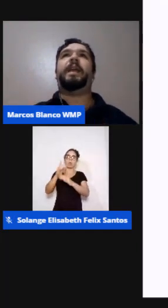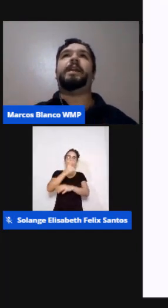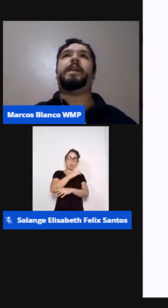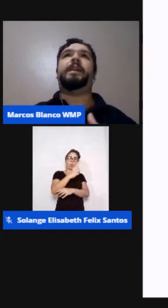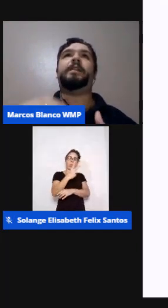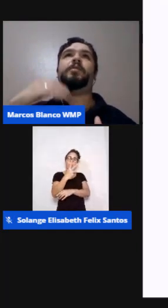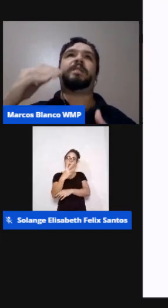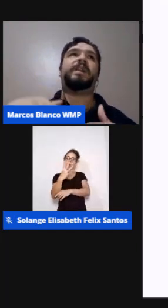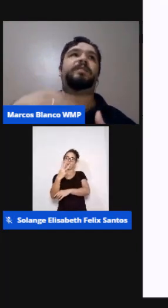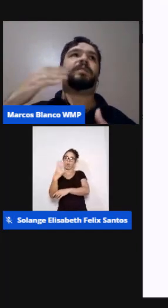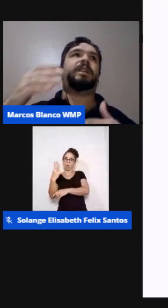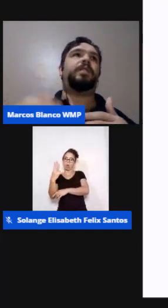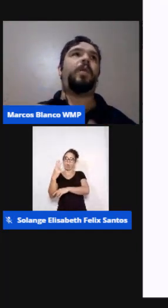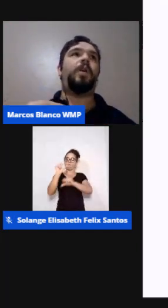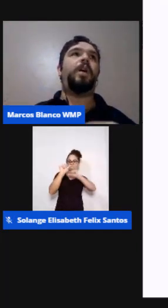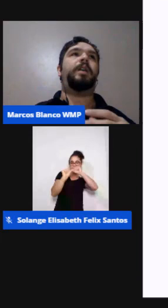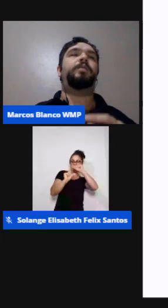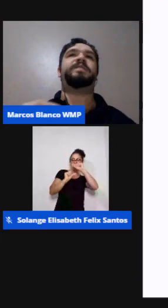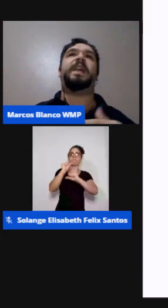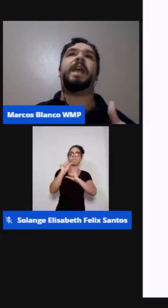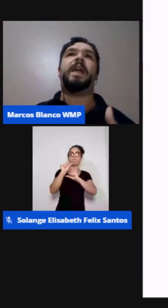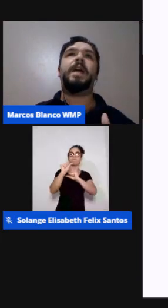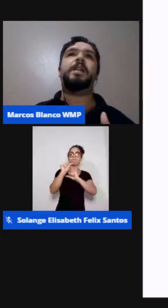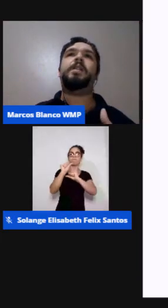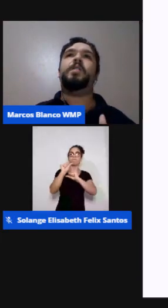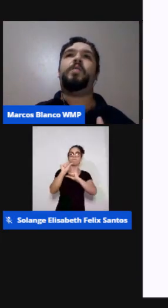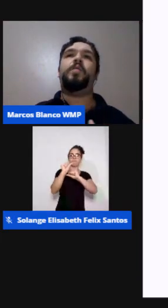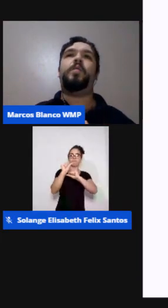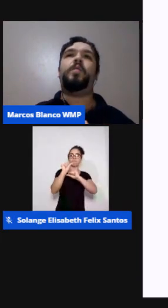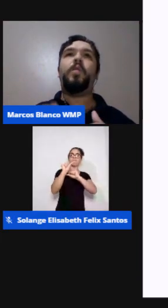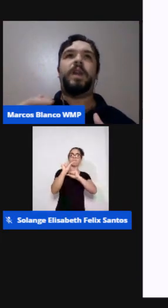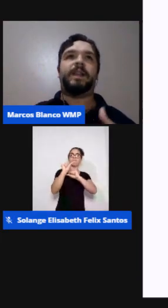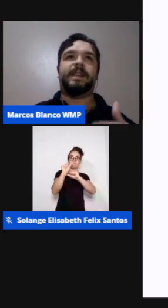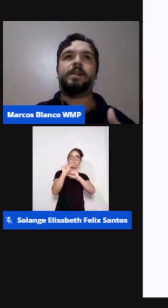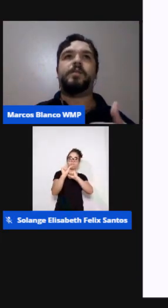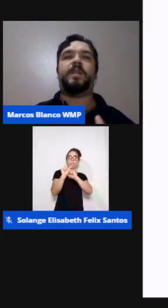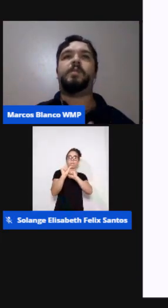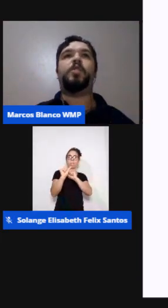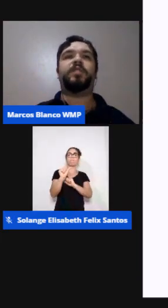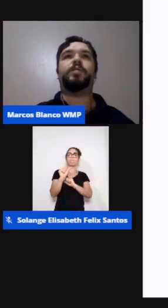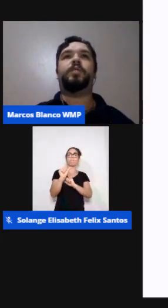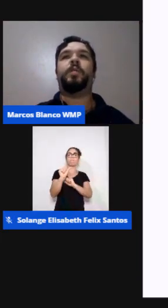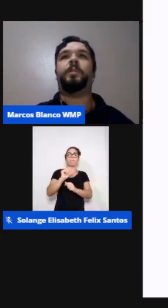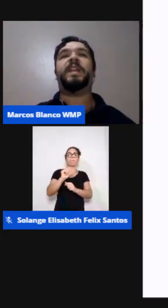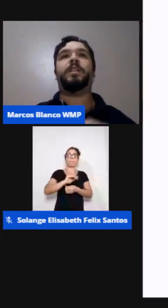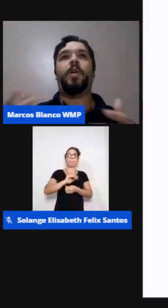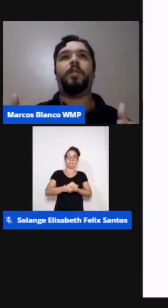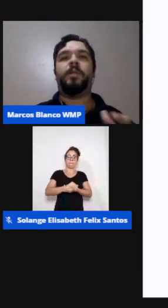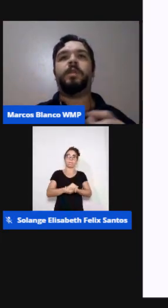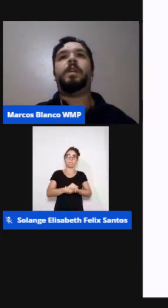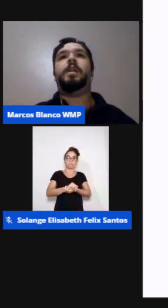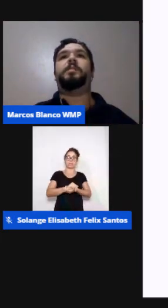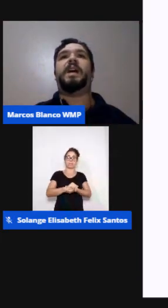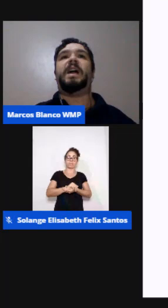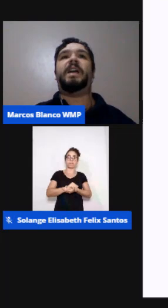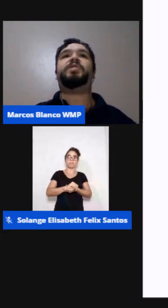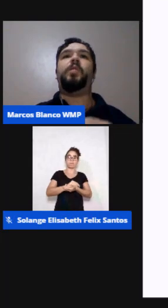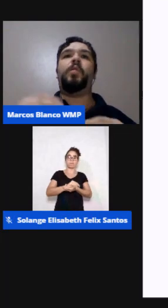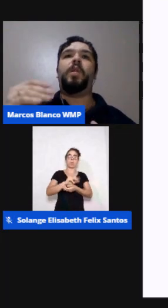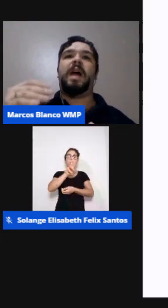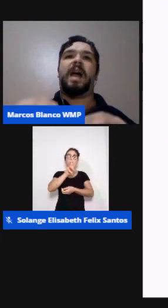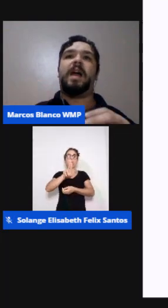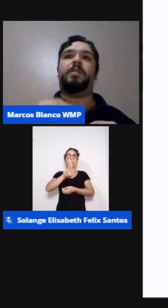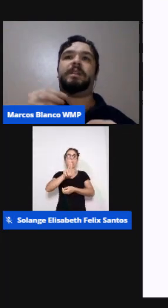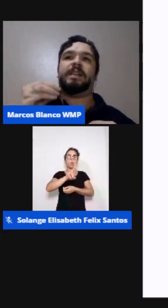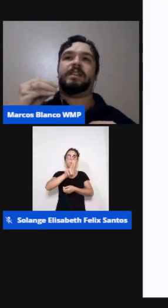está mais encontrado em córregos é o Culex, né? O famoso pernilongo,